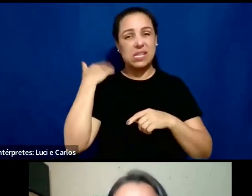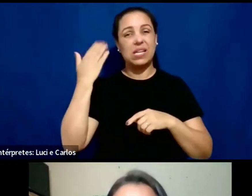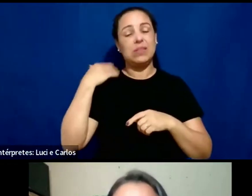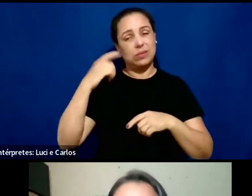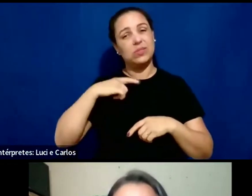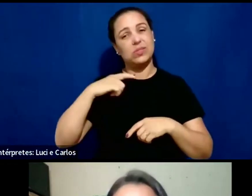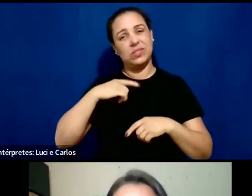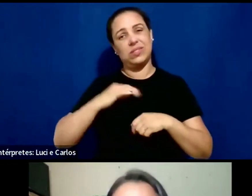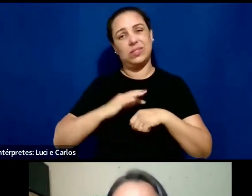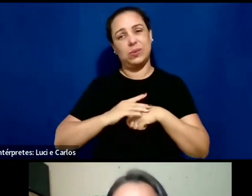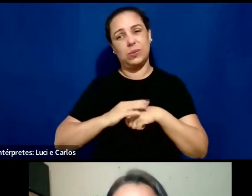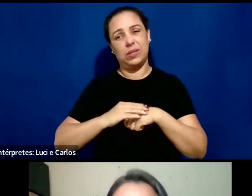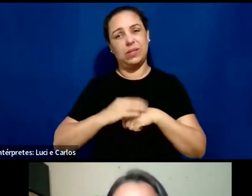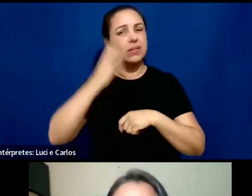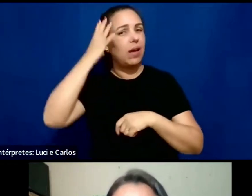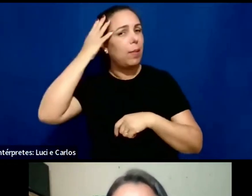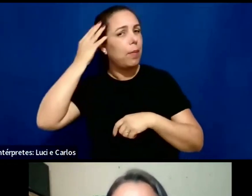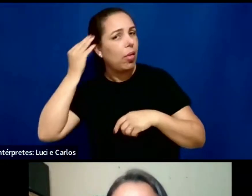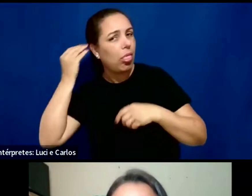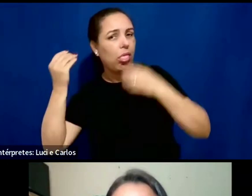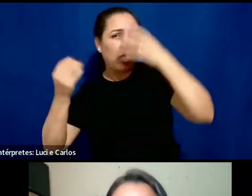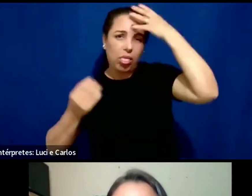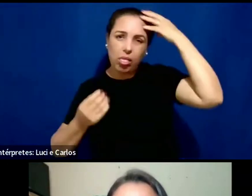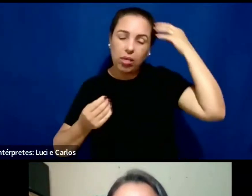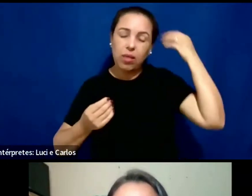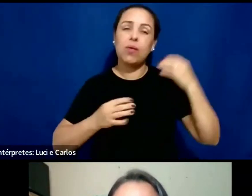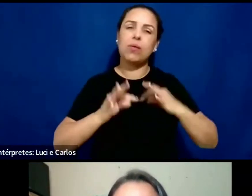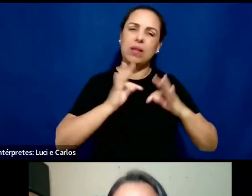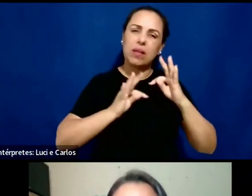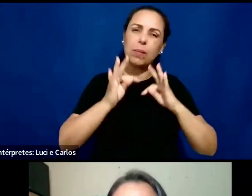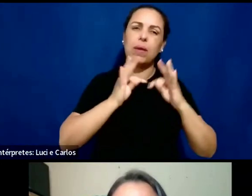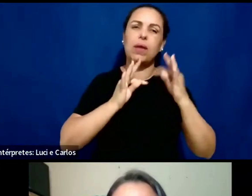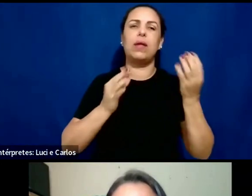processo. Eu perdi todo o meu cabelo.